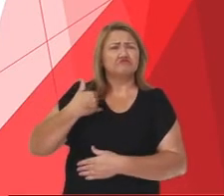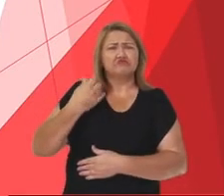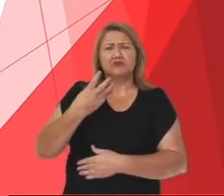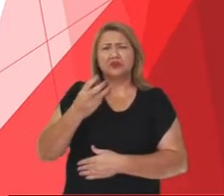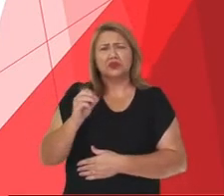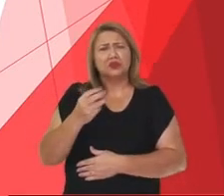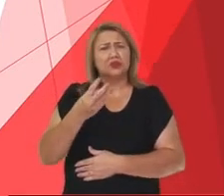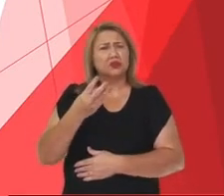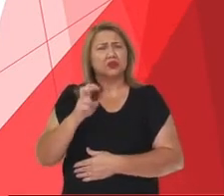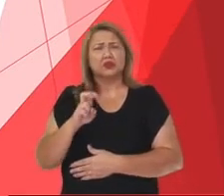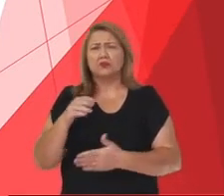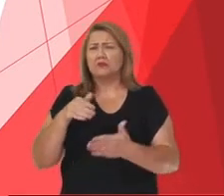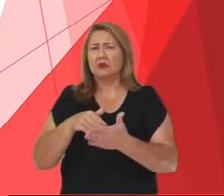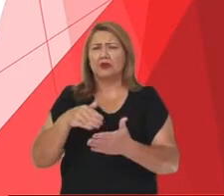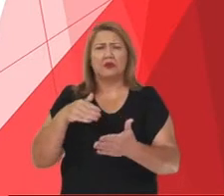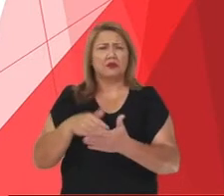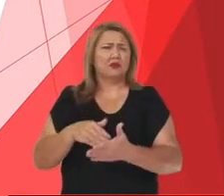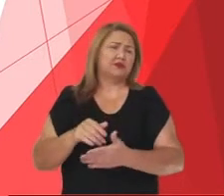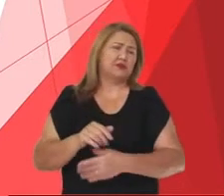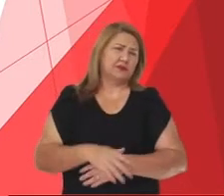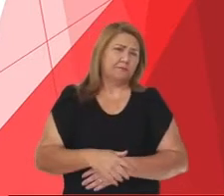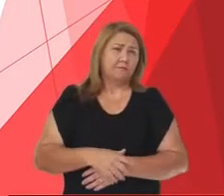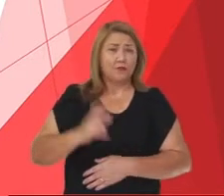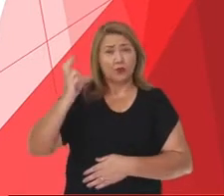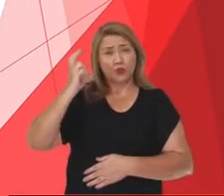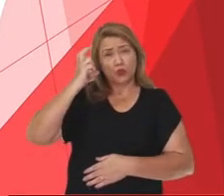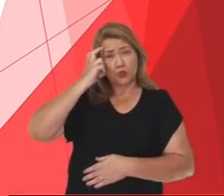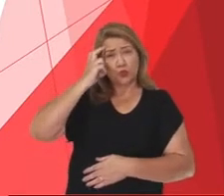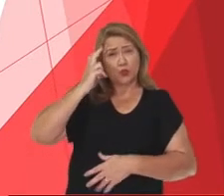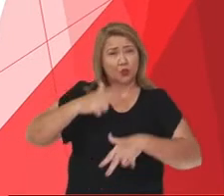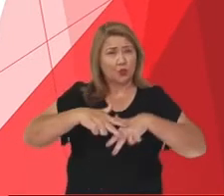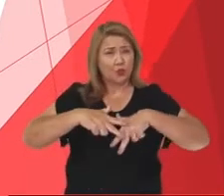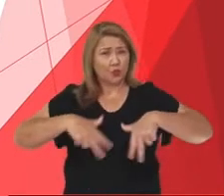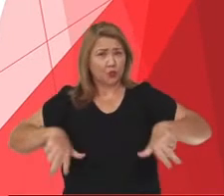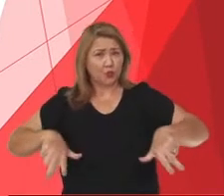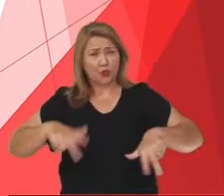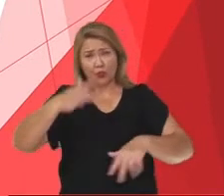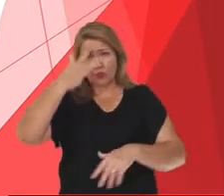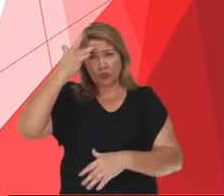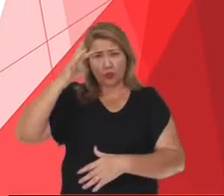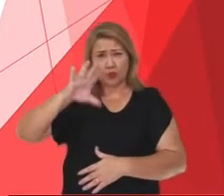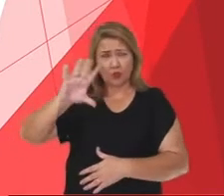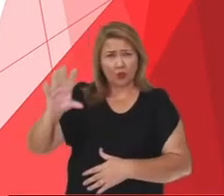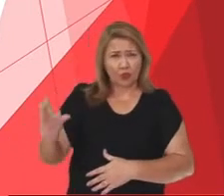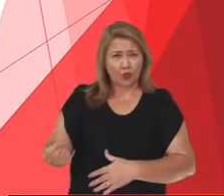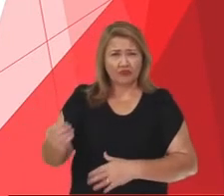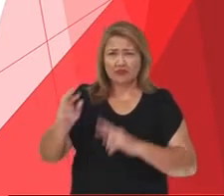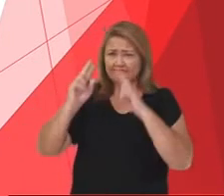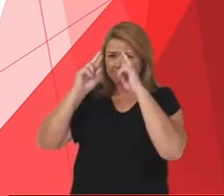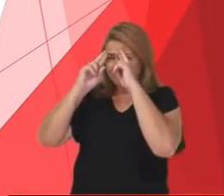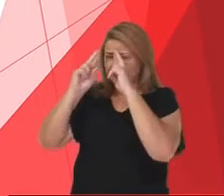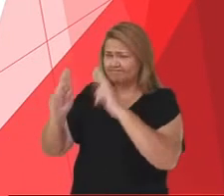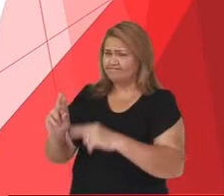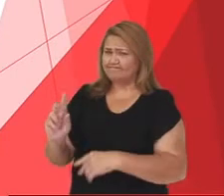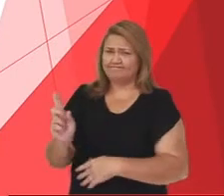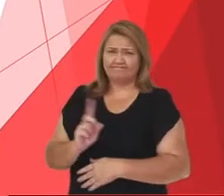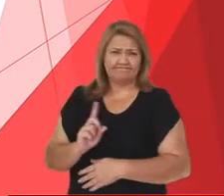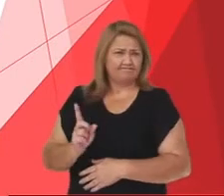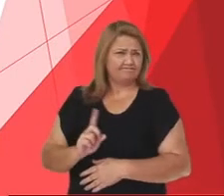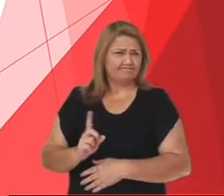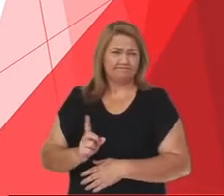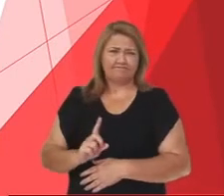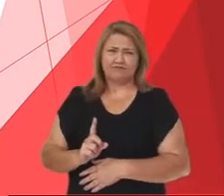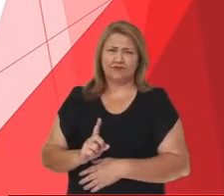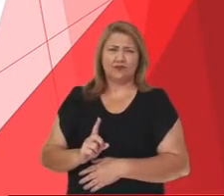30, 35 anos. A cultura, a etnia desses povos não eram respeitadas e nem muito